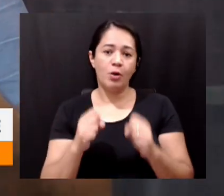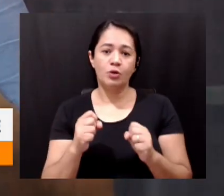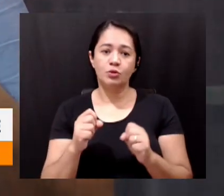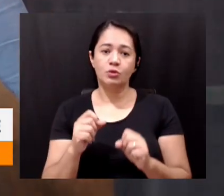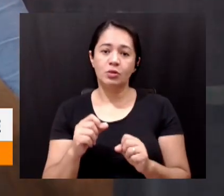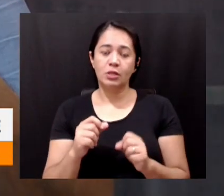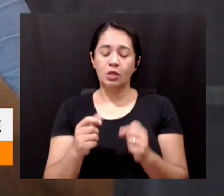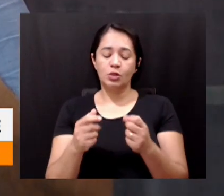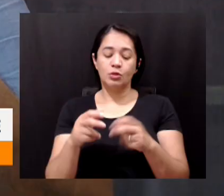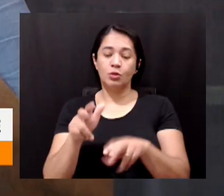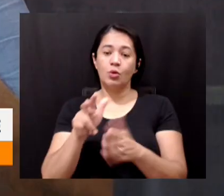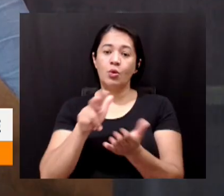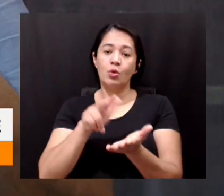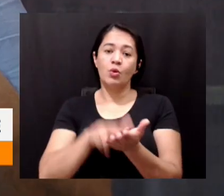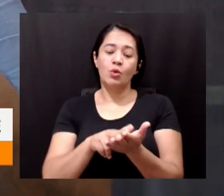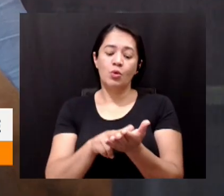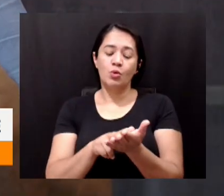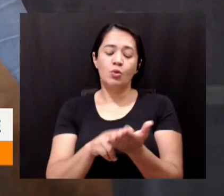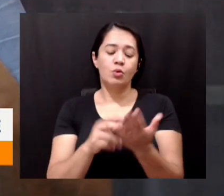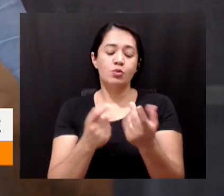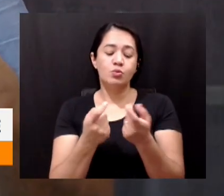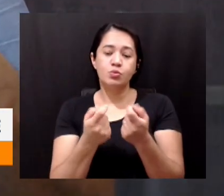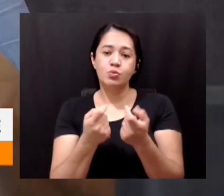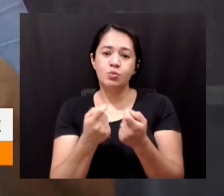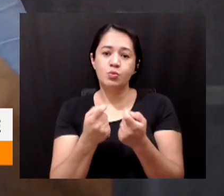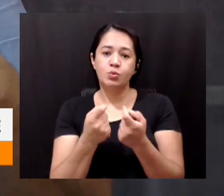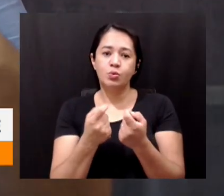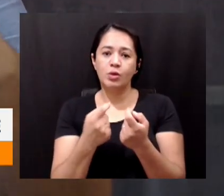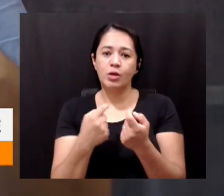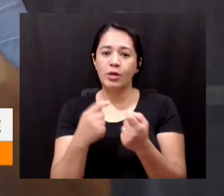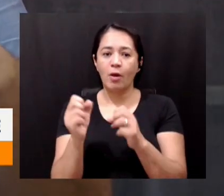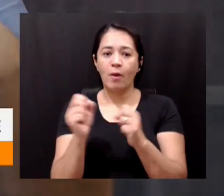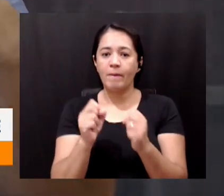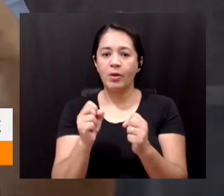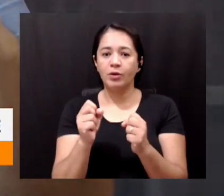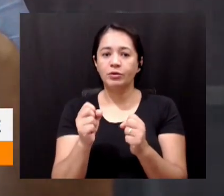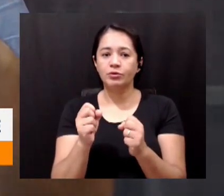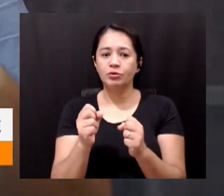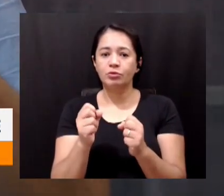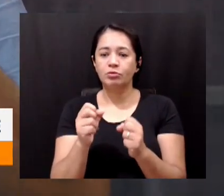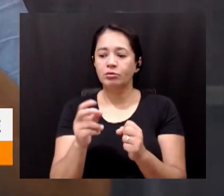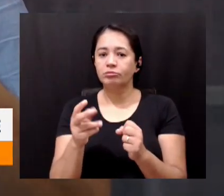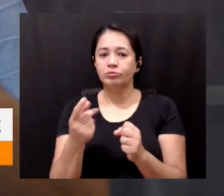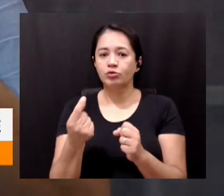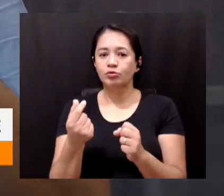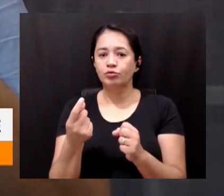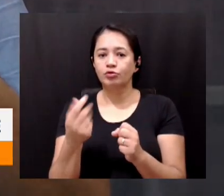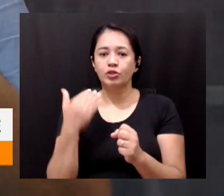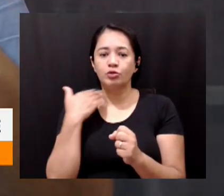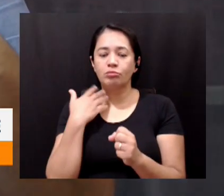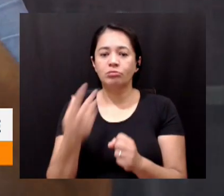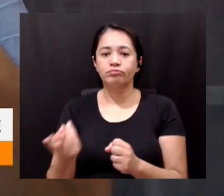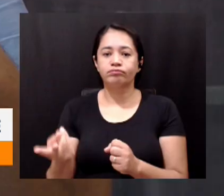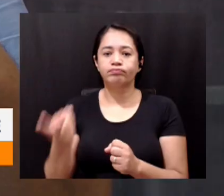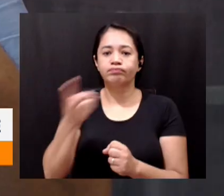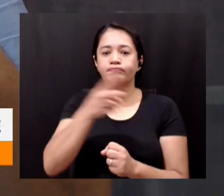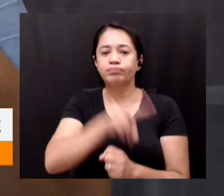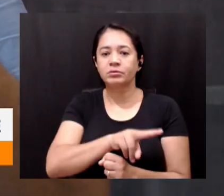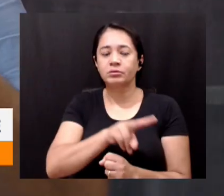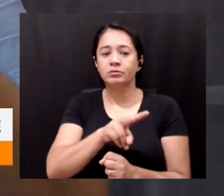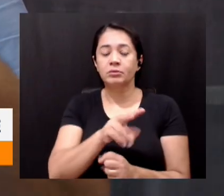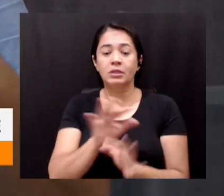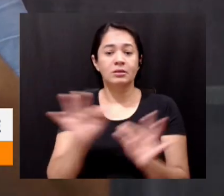estou jogando, e aí eu posso fazer a transferência lá para o jogo, né? Então é algo muito simples e que